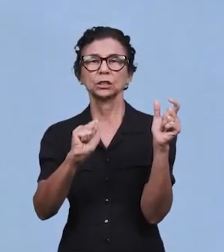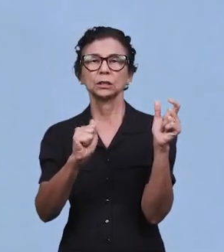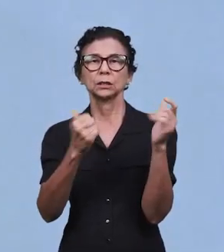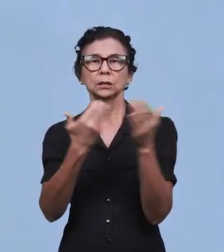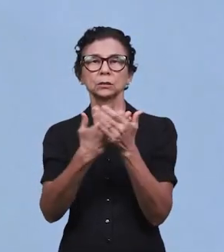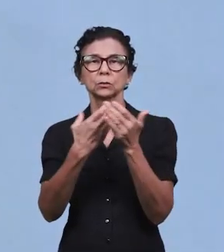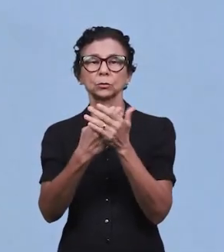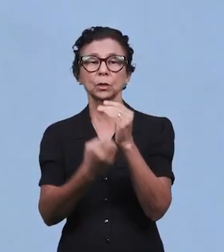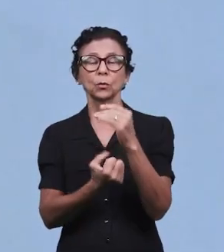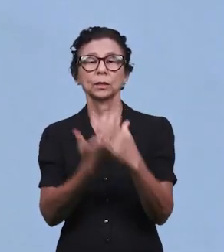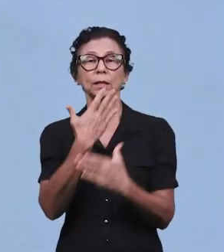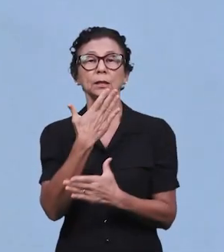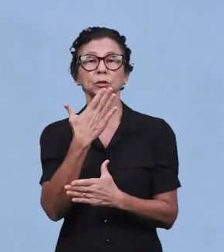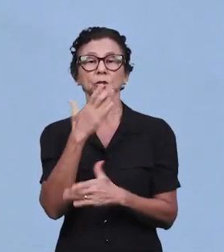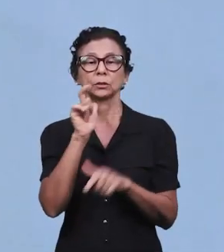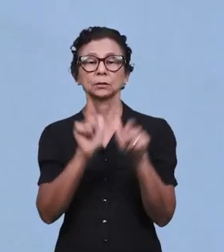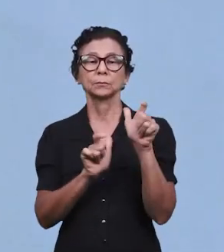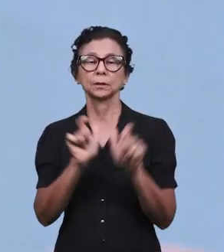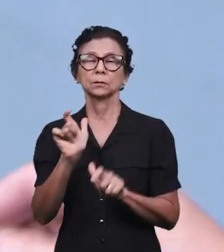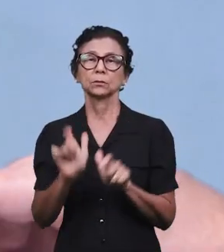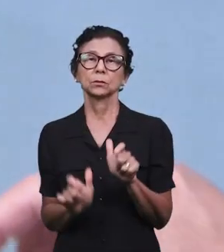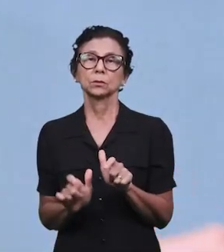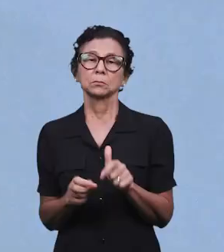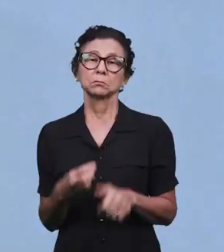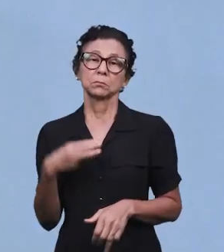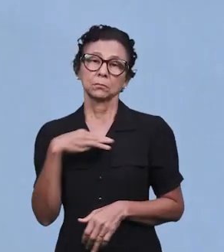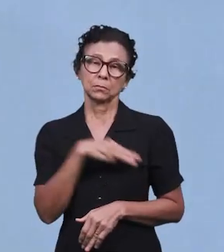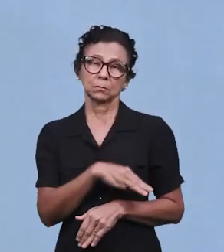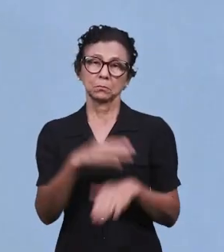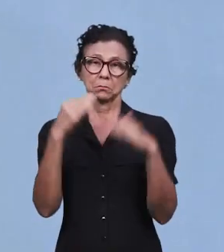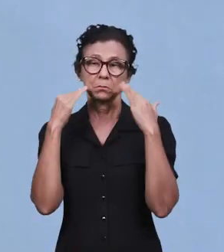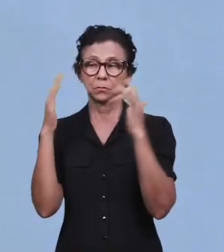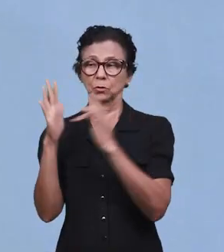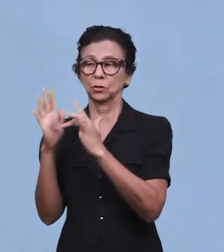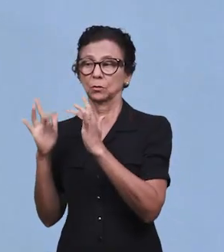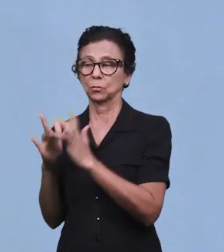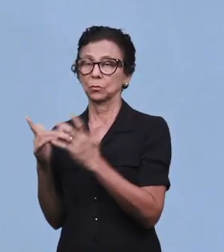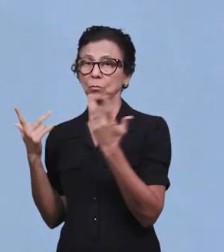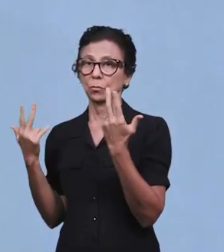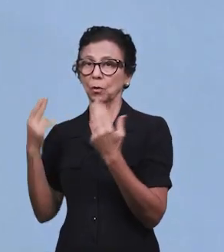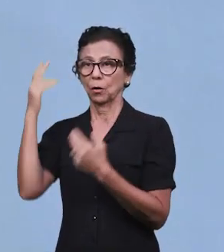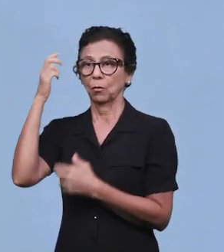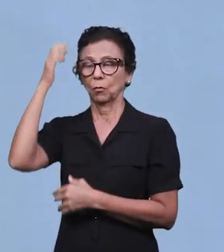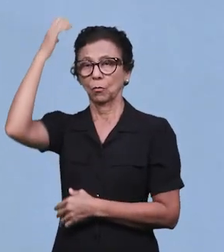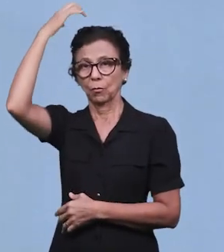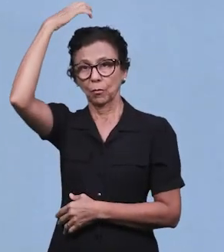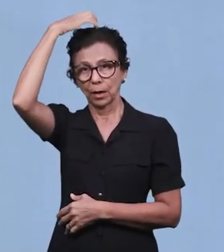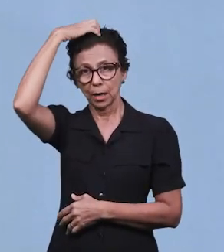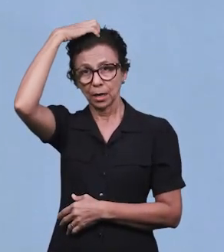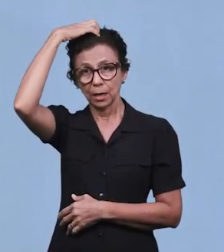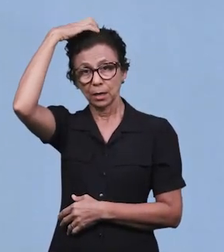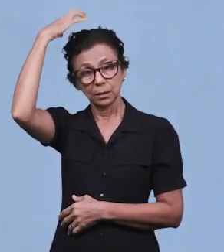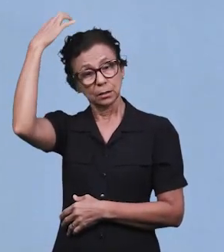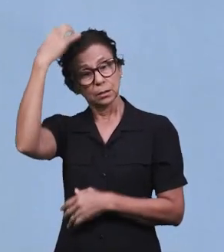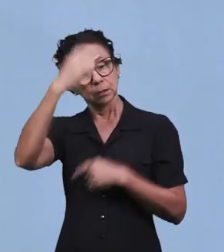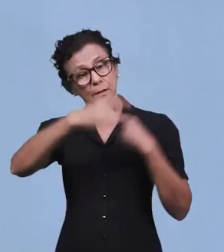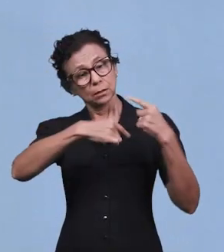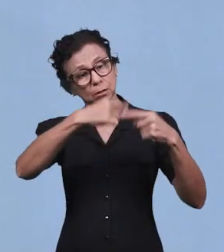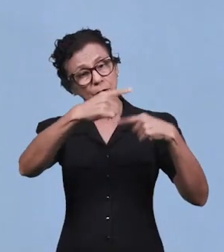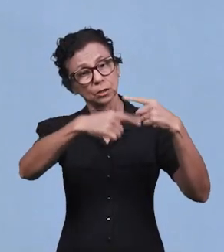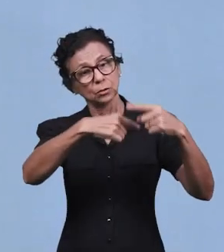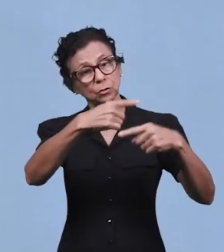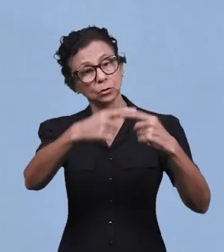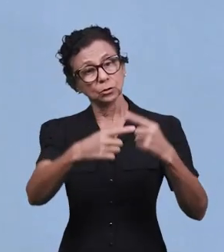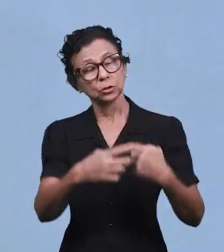da linhagem. E como Mateus ele apresenta Jesus como rei, pela genealogia, ele queria